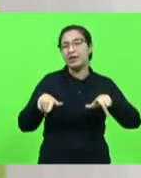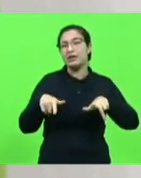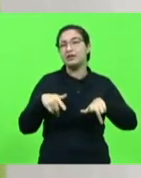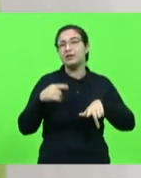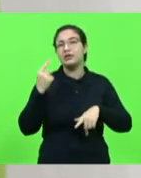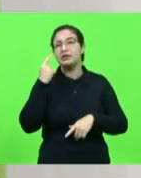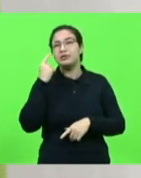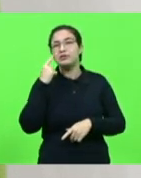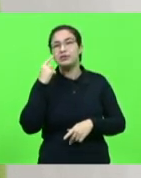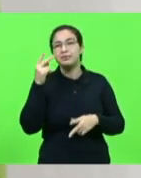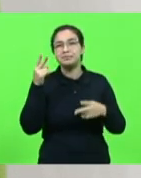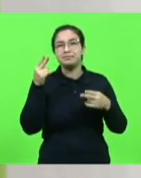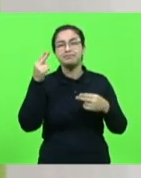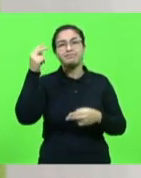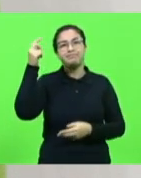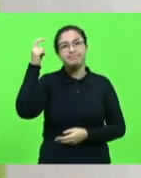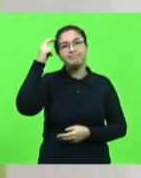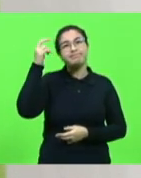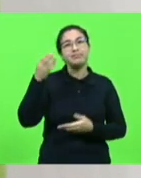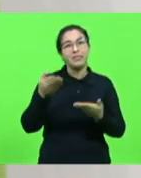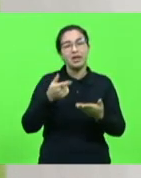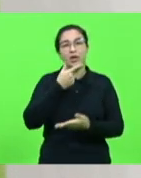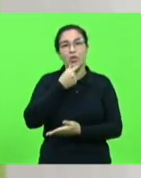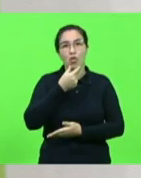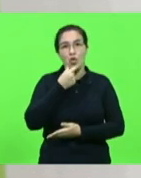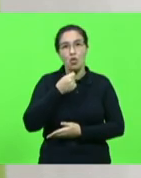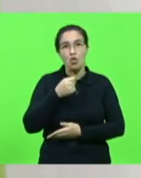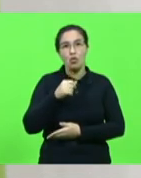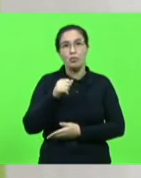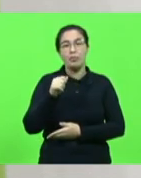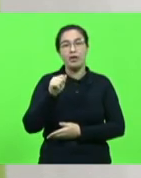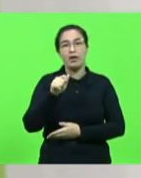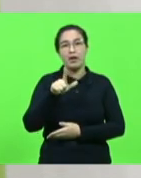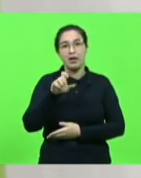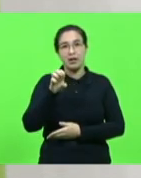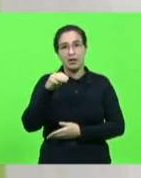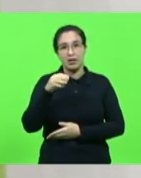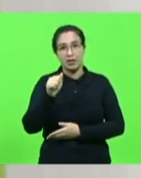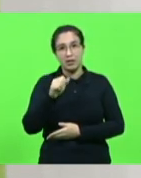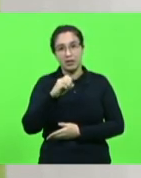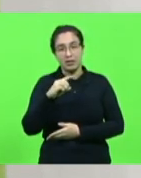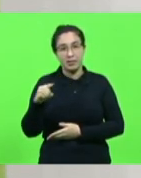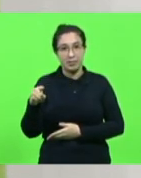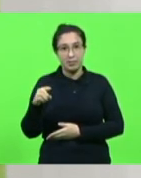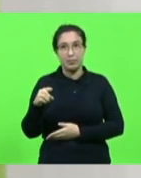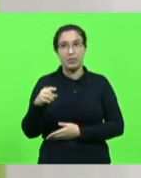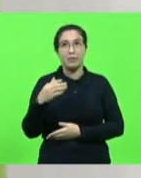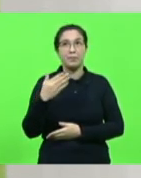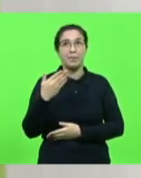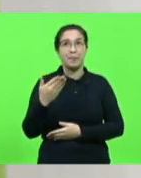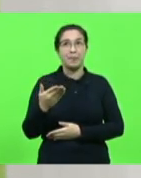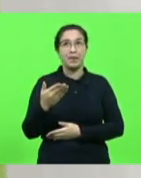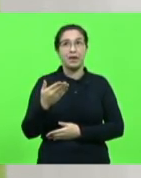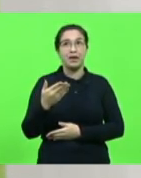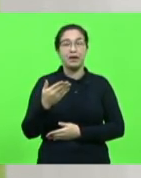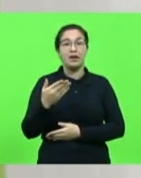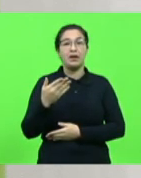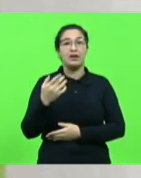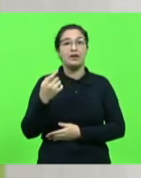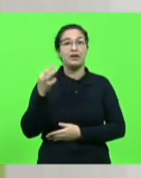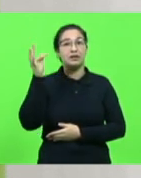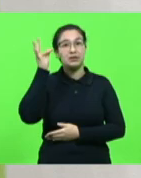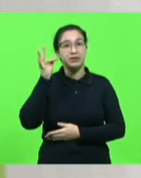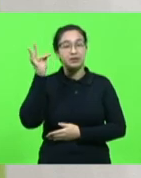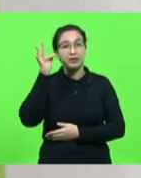memória deste grande alemão que veio prestar serviços relevantes à Santa Catarina, um interlocutor do grande autor da teoria da evolução, Charles